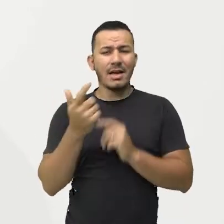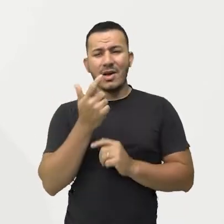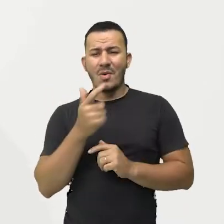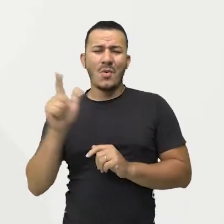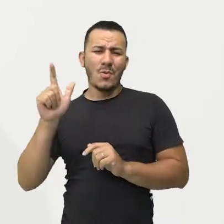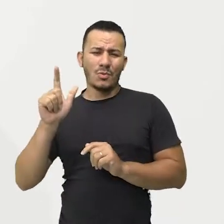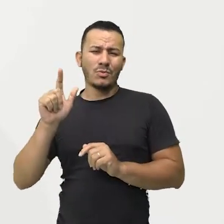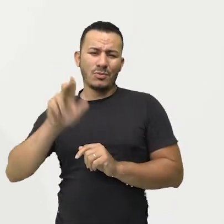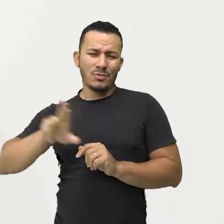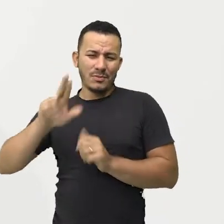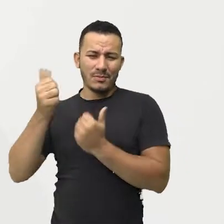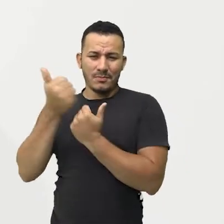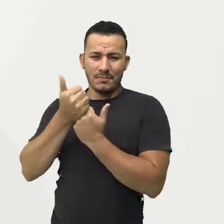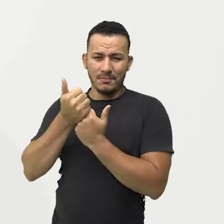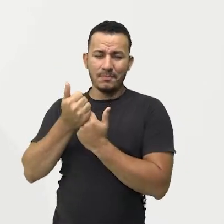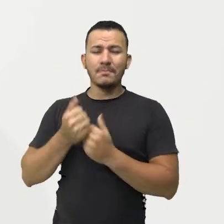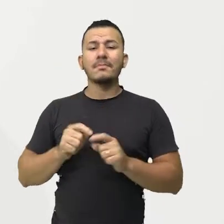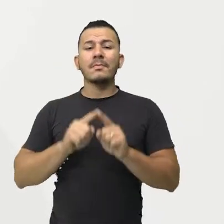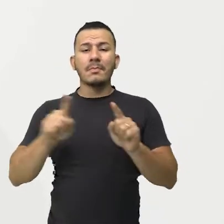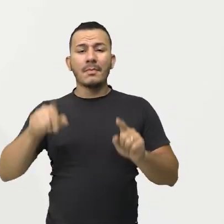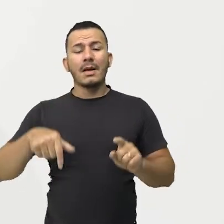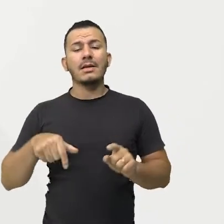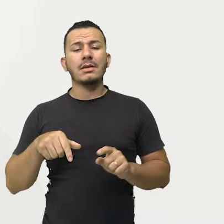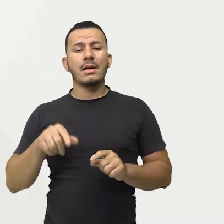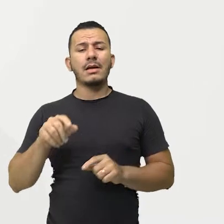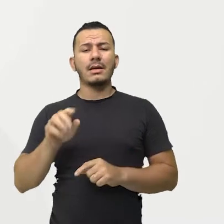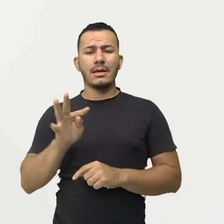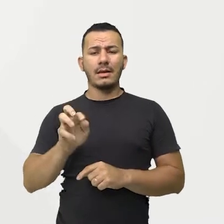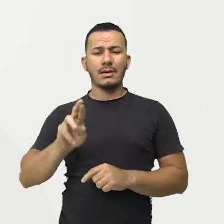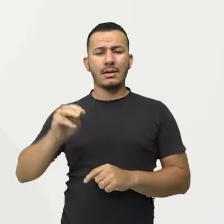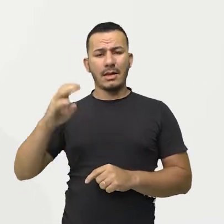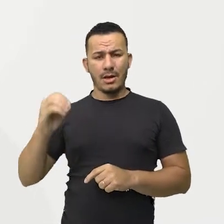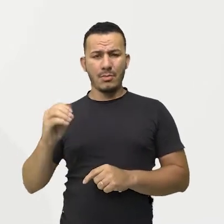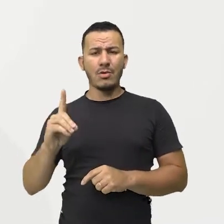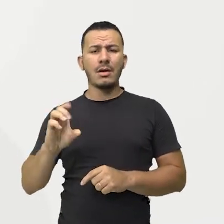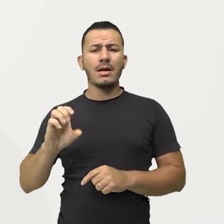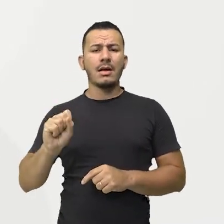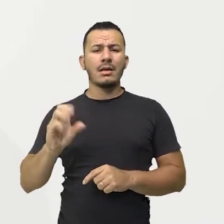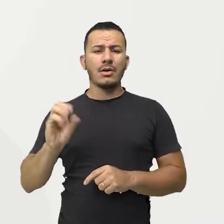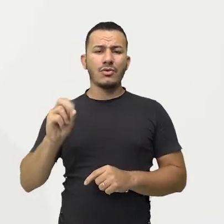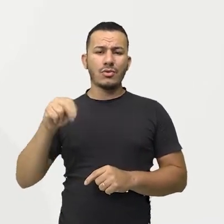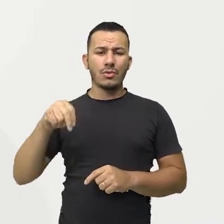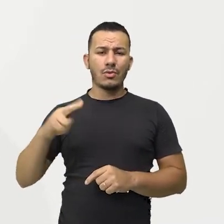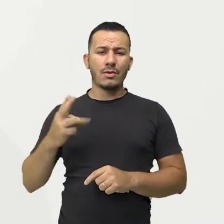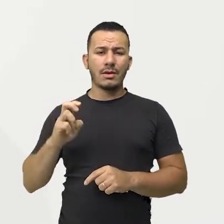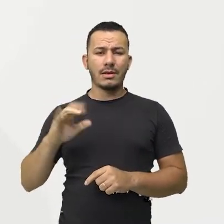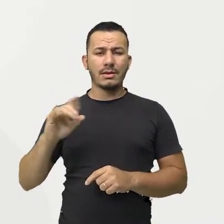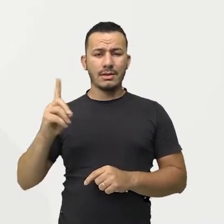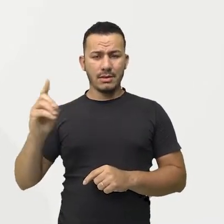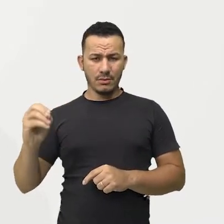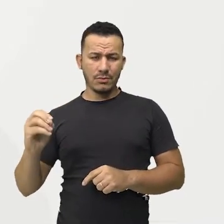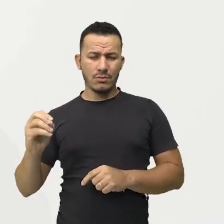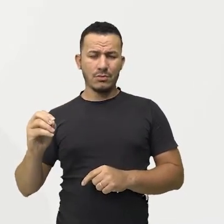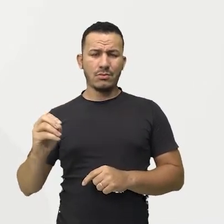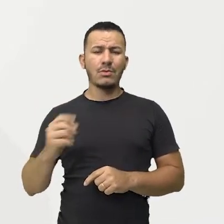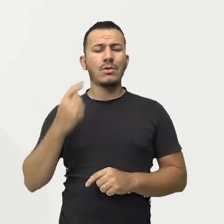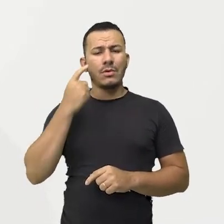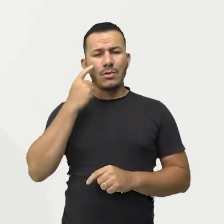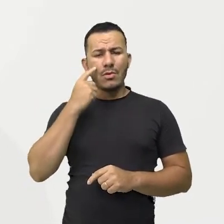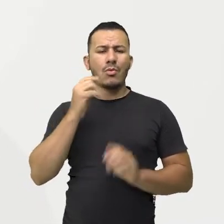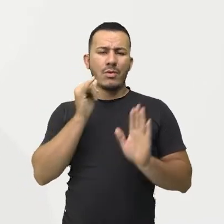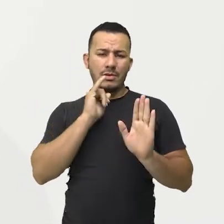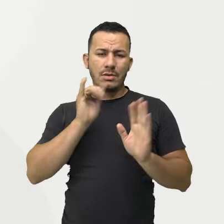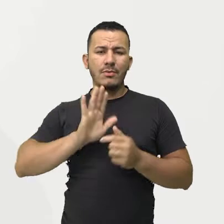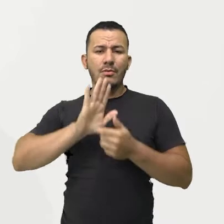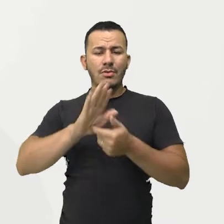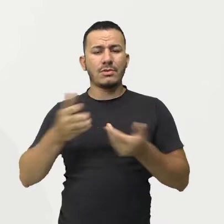incógnita, né? Mas usava a ideia de termo desconhecido. Olha que o professor Paulo vai trazer um exemplo aqui para você, que é para você lembrar